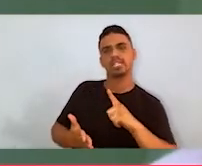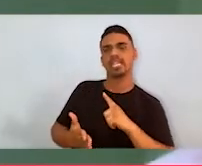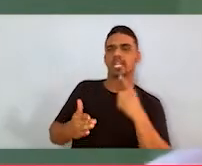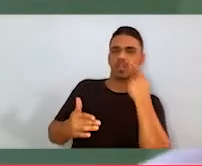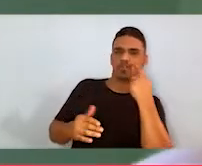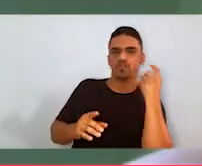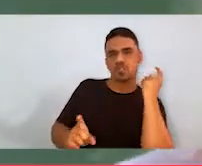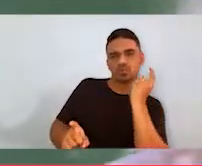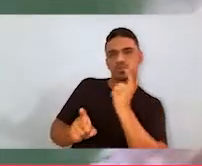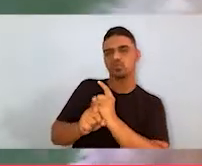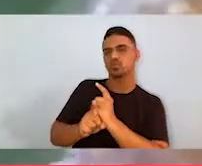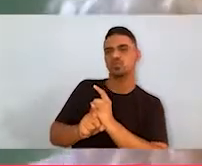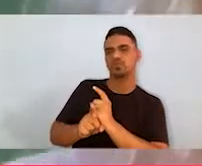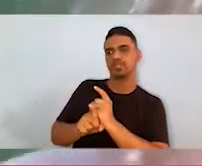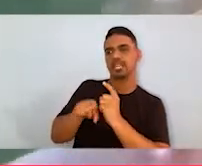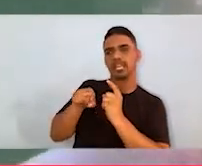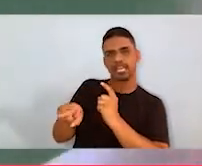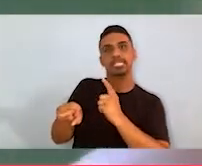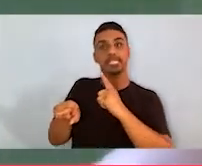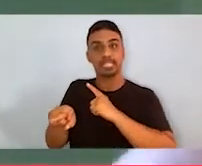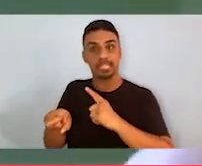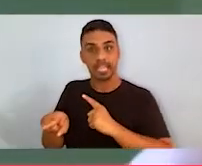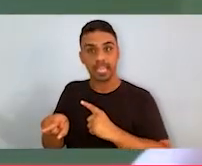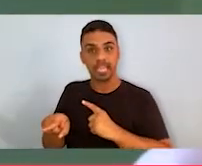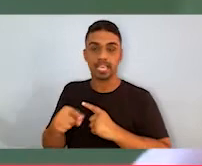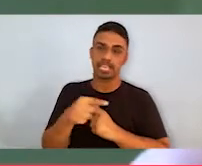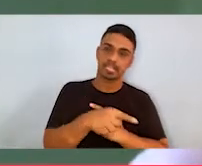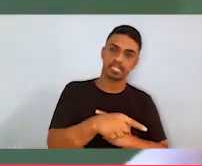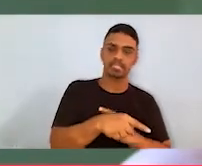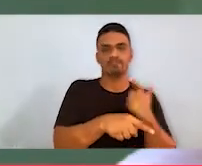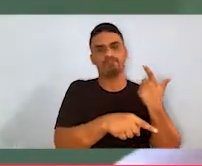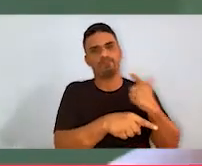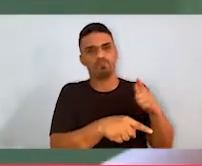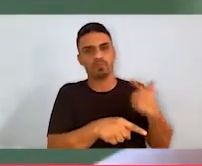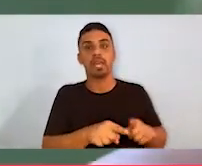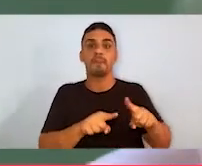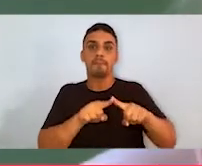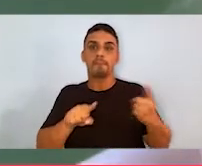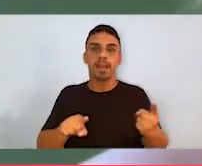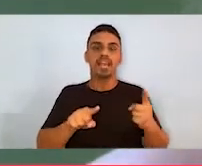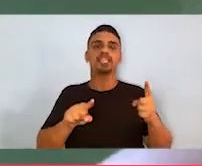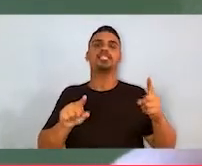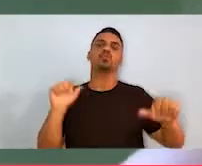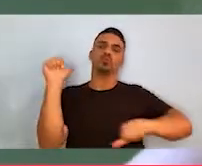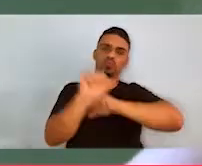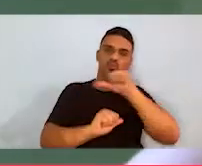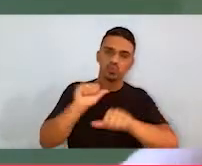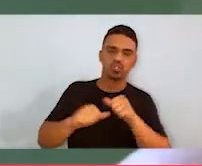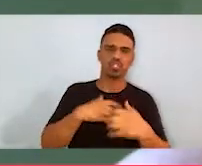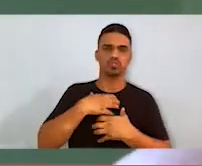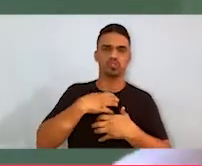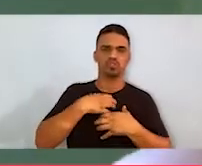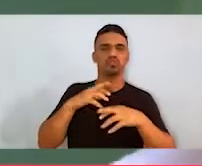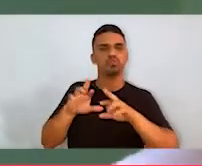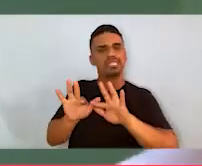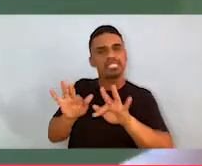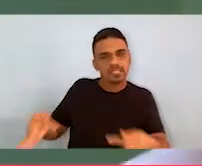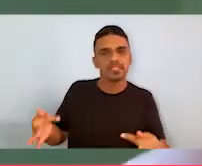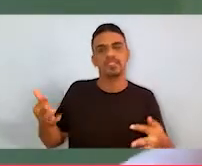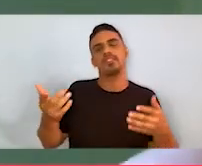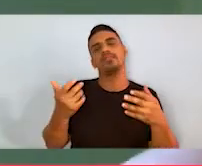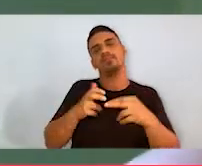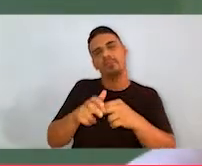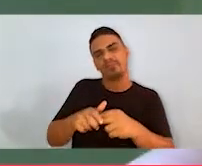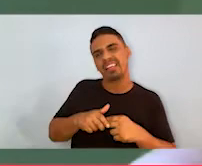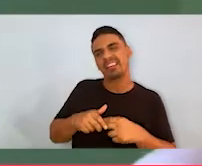ele efetivamente não tinha, e algumas coisas que eu descobri que ele tem, mas que ele faz de uma forma mais limitada, ou mais simplesinha. A